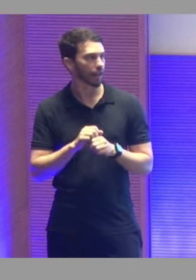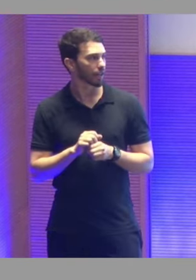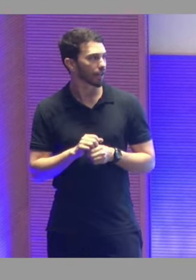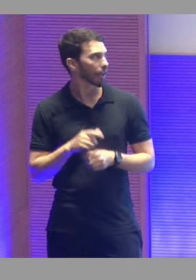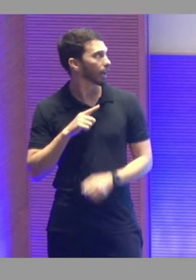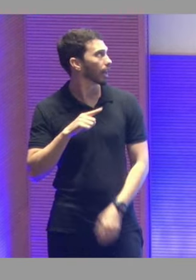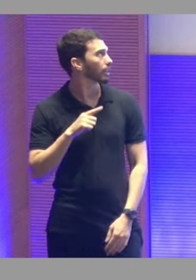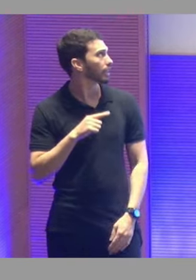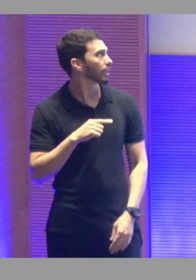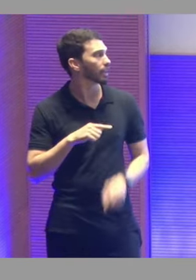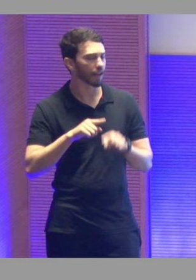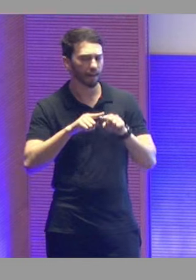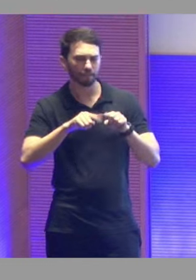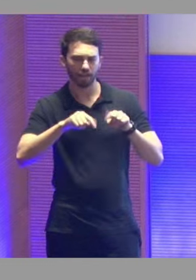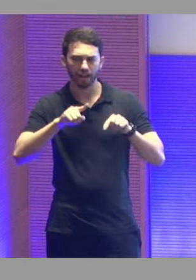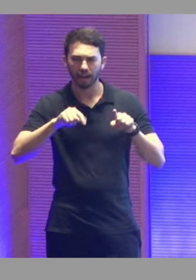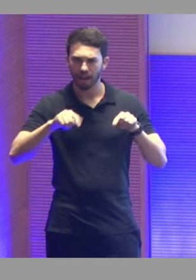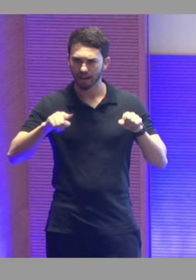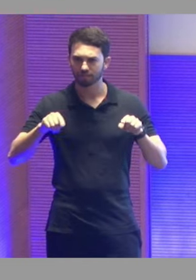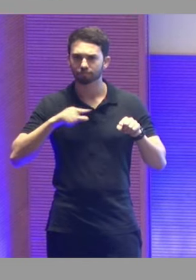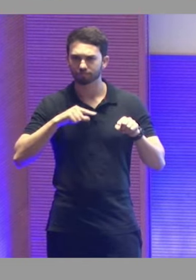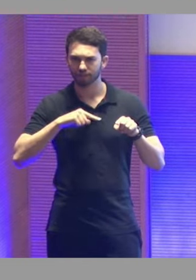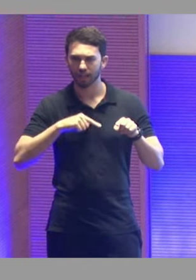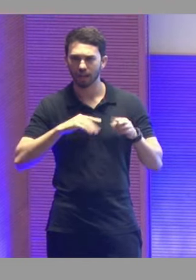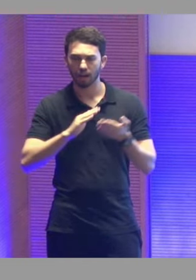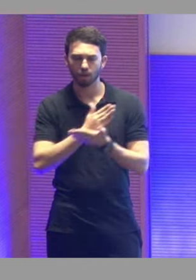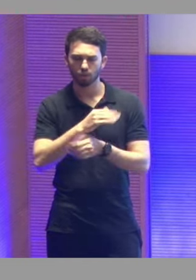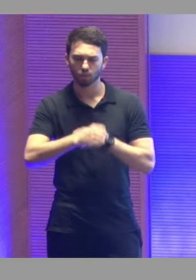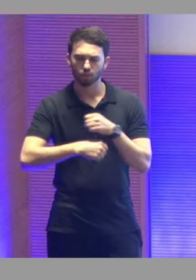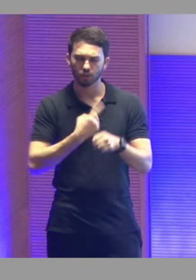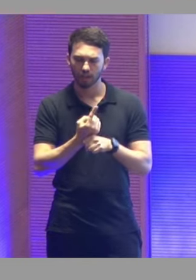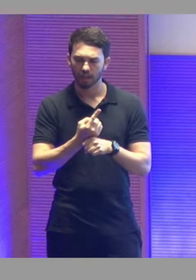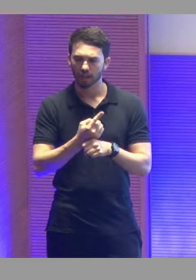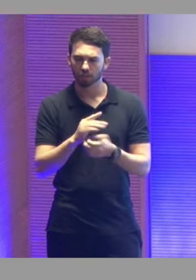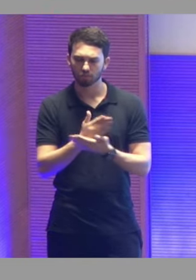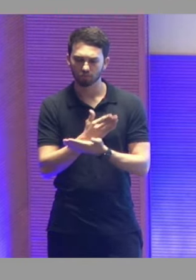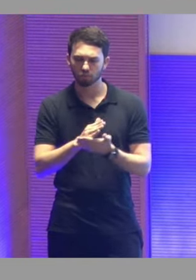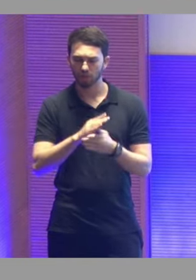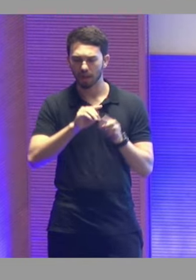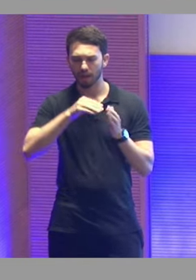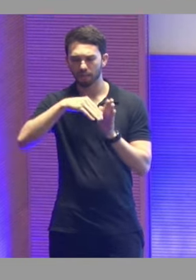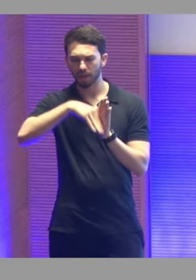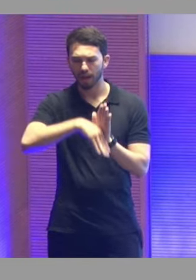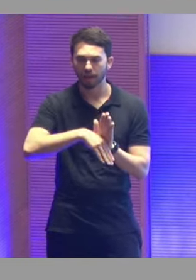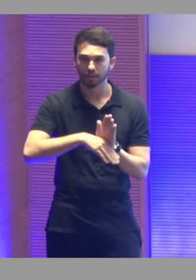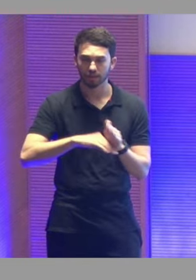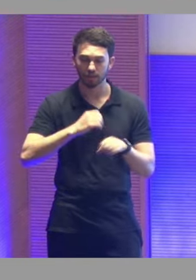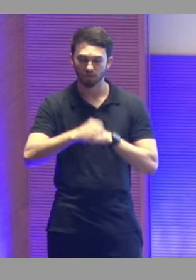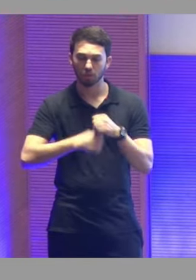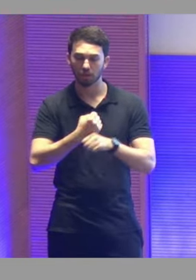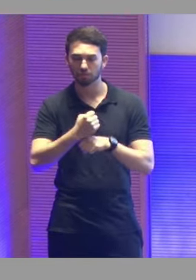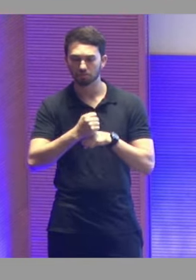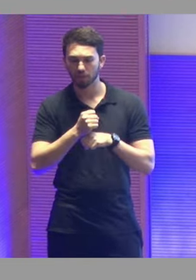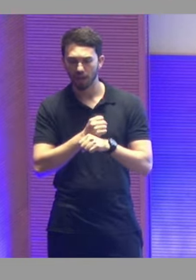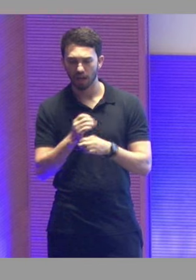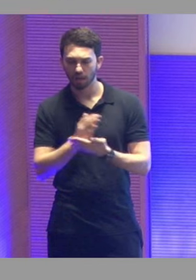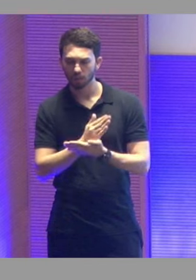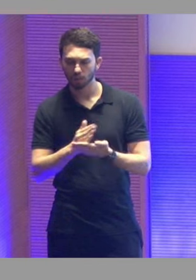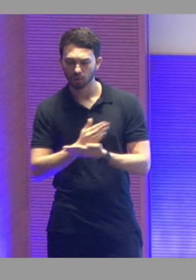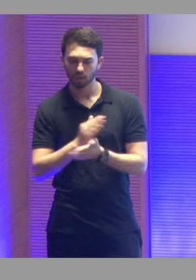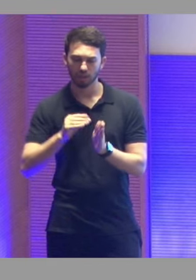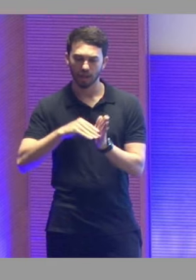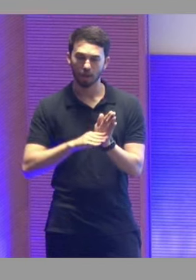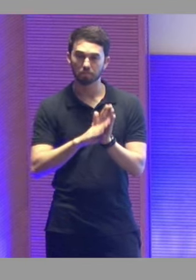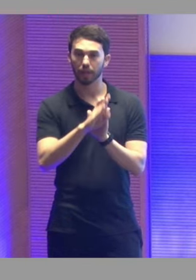variado né em alguns anos ela aumenta em outros anos ela diminui e não tem uma relação Direta com o aumento no número de organizações reportando no programa